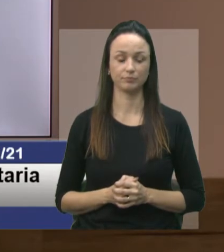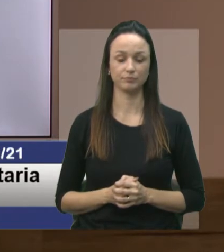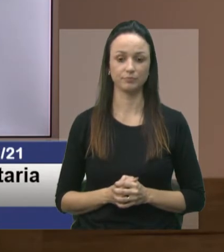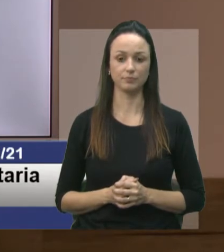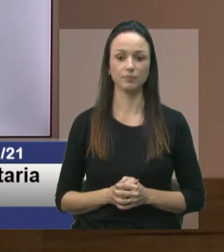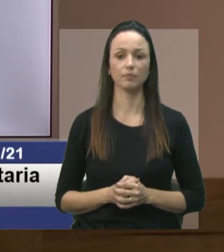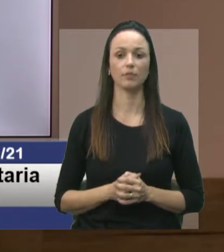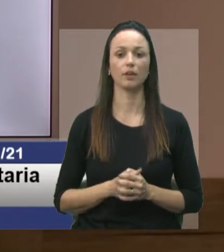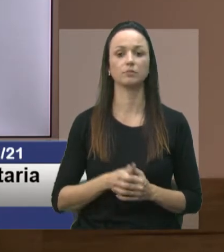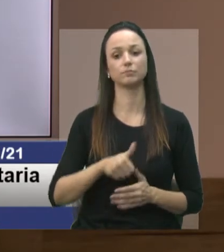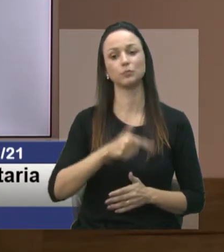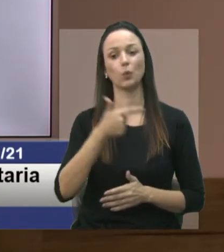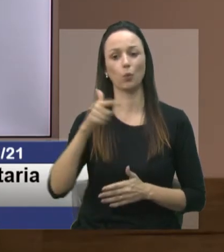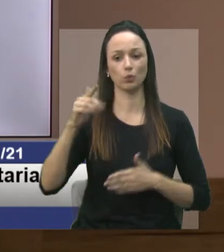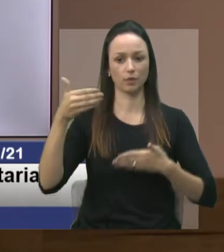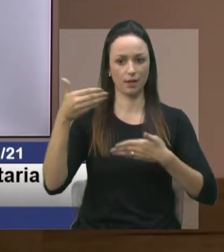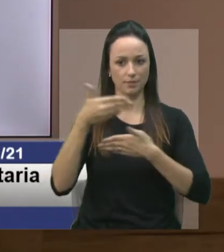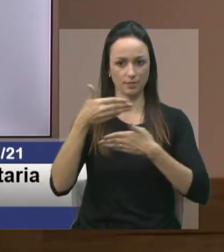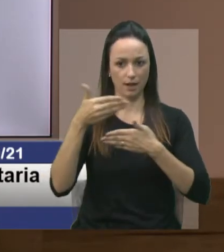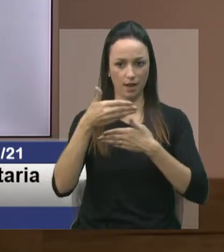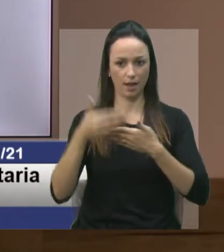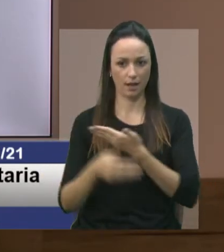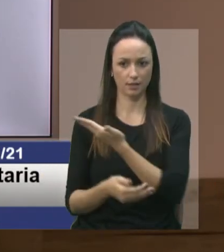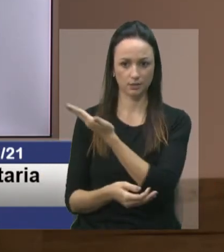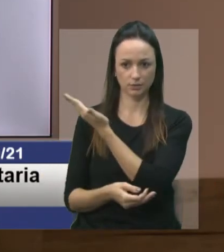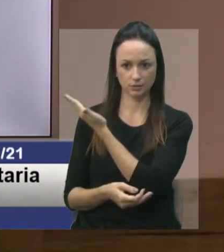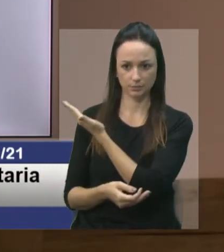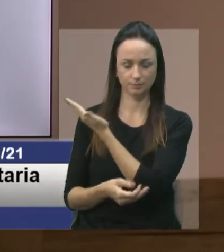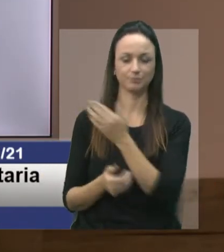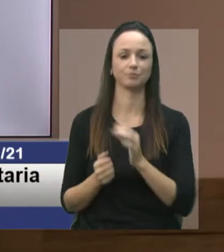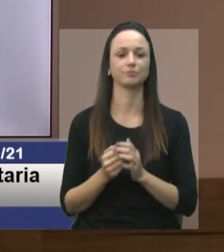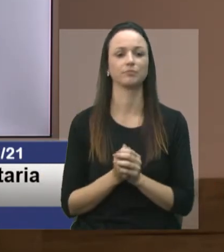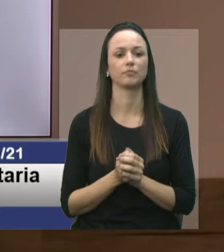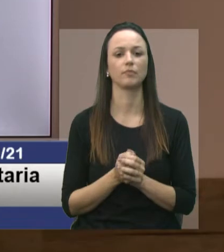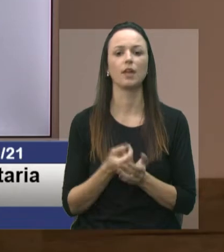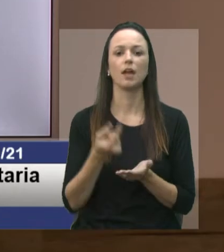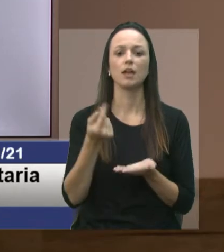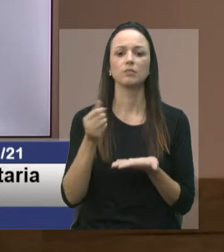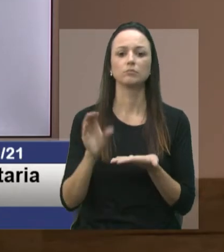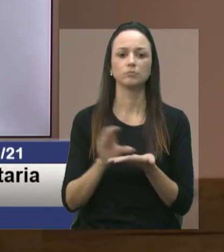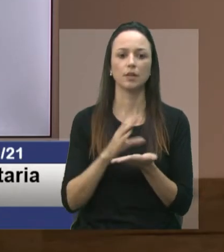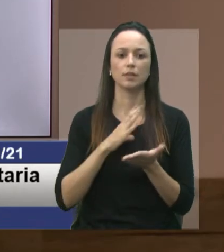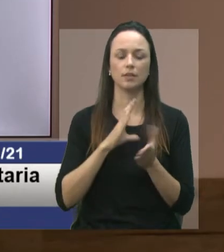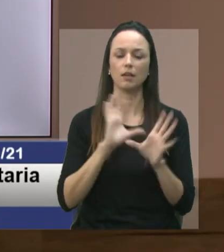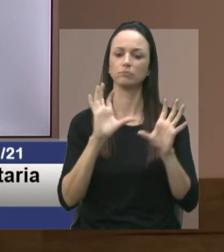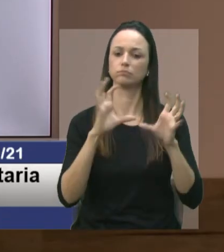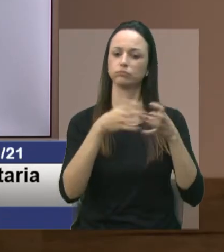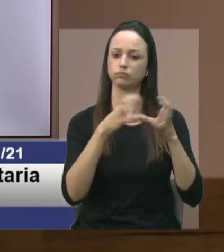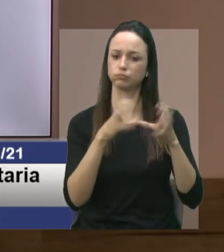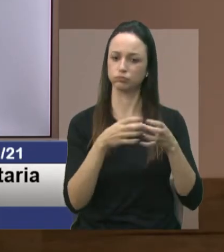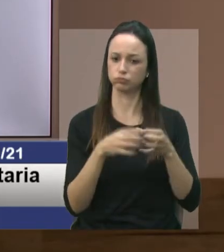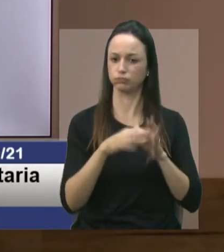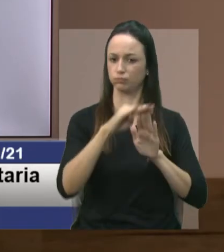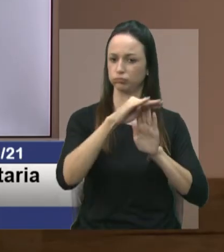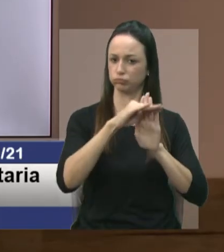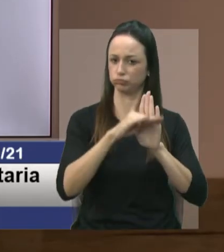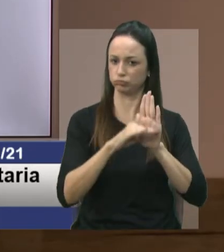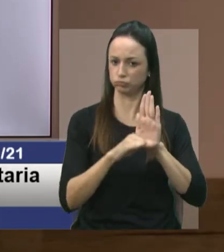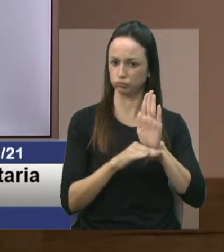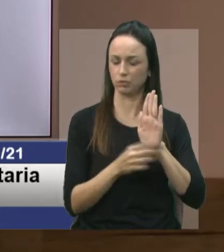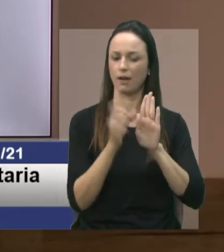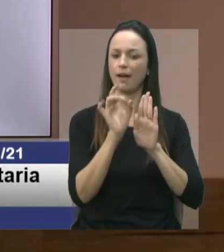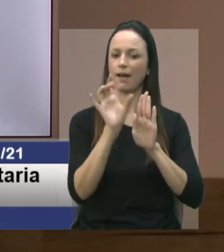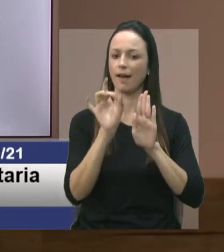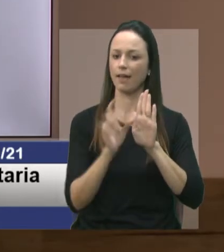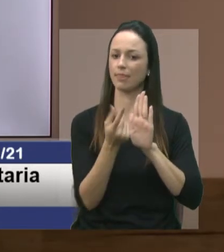Nesse próximo slide, a gente traz as receitas por categoria, discriminando o valor